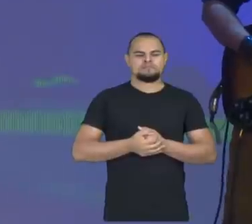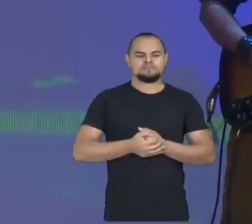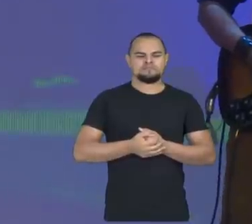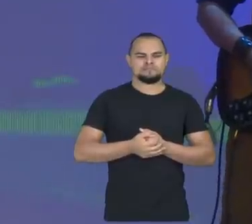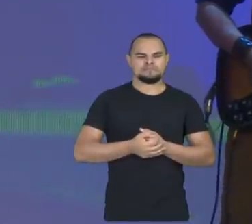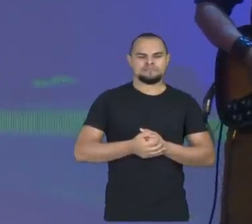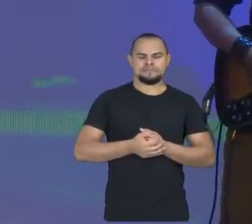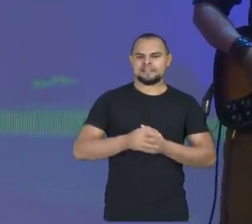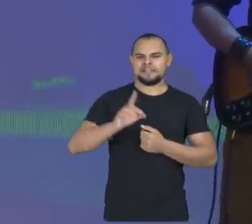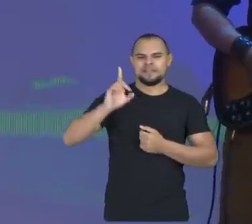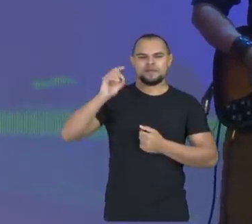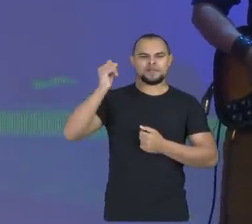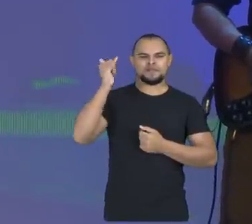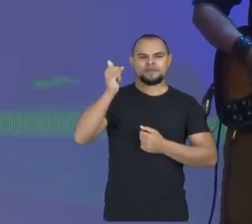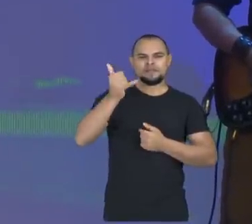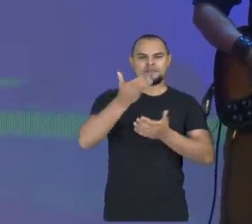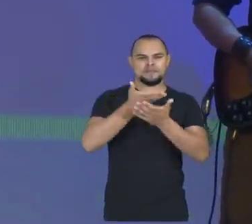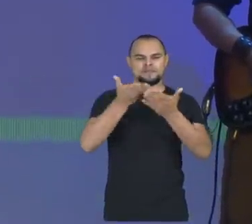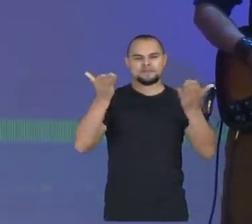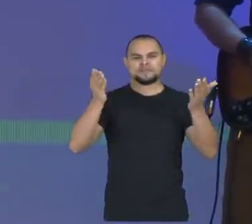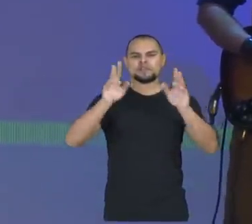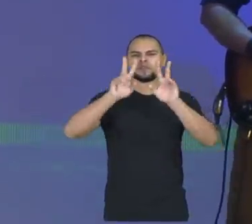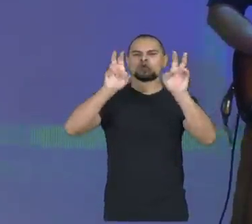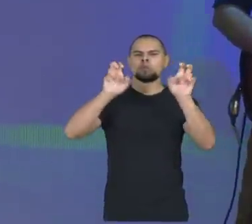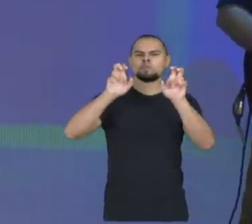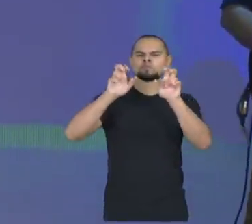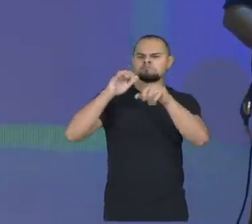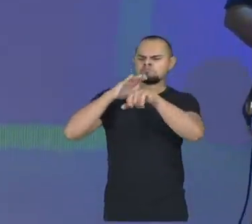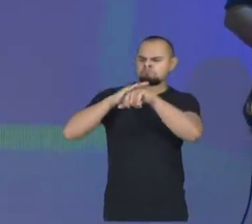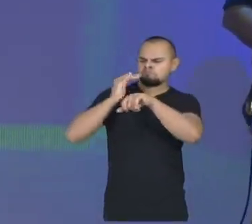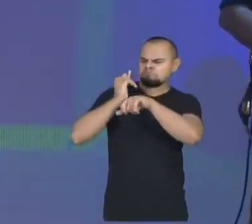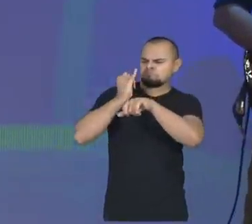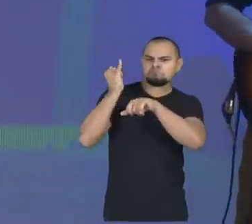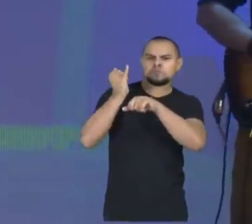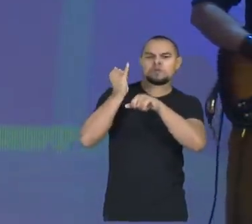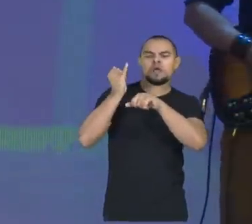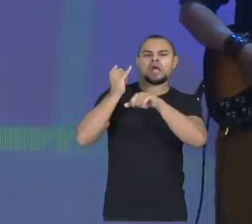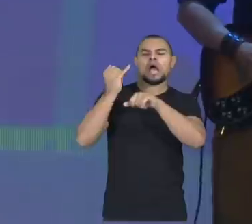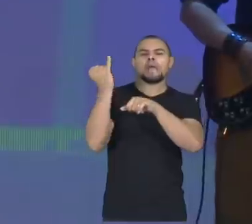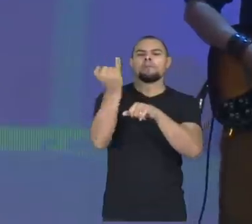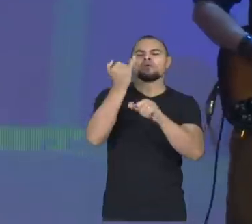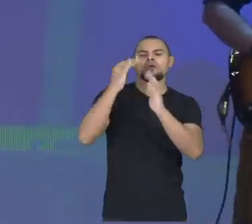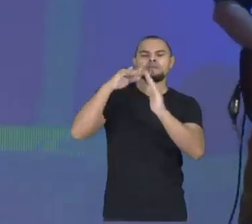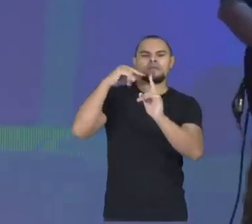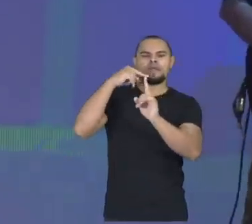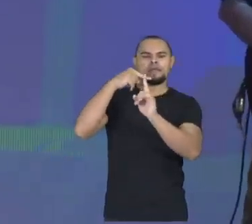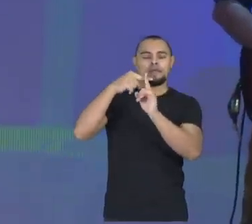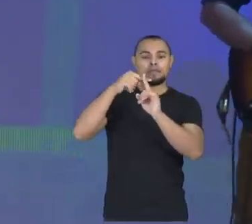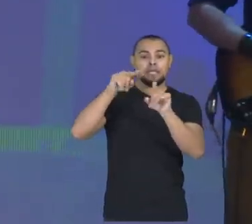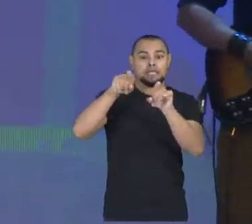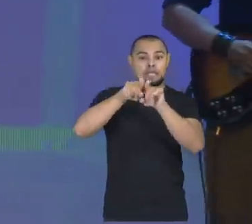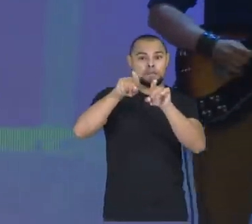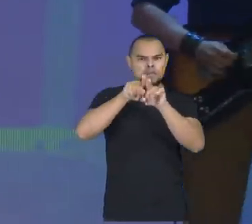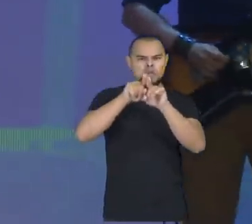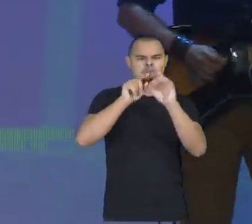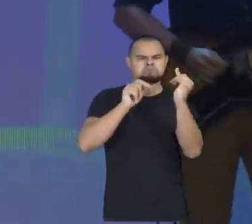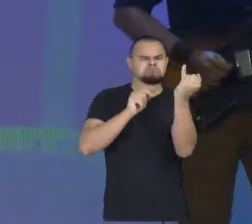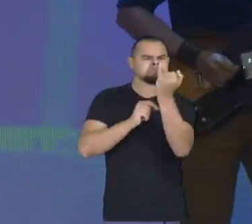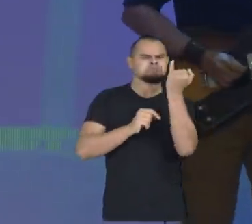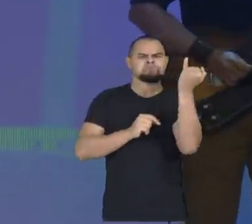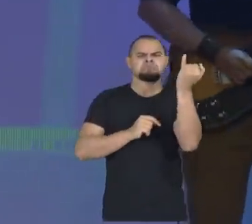Que Deus tenha falado a você sobre a essencialidade da igreja, e especialmente a essencialidade